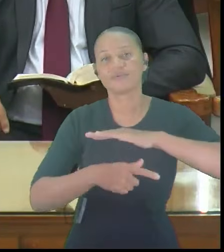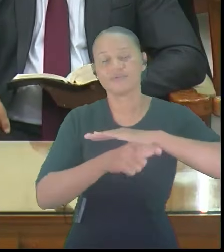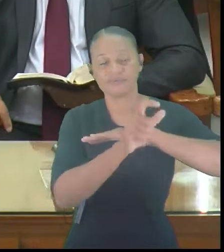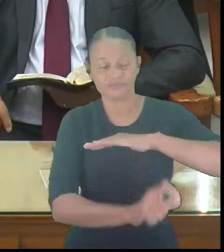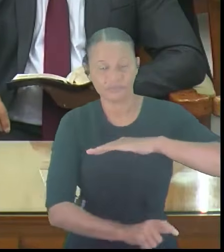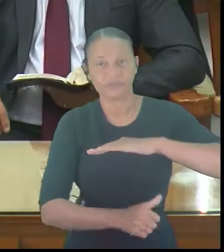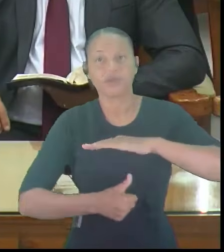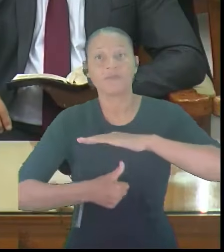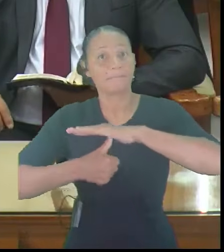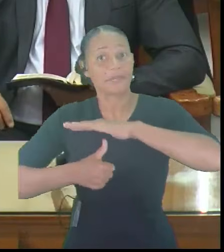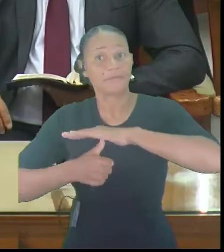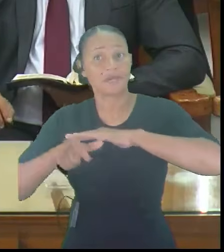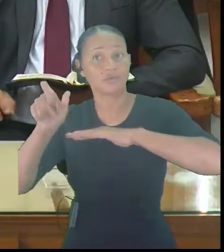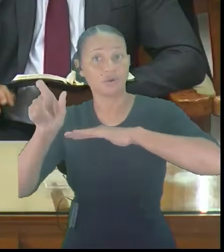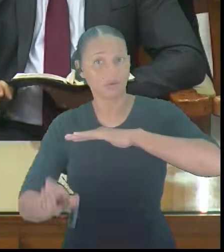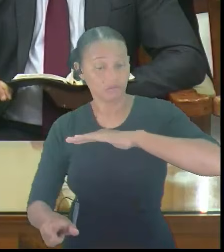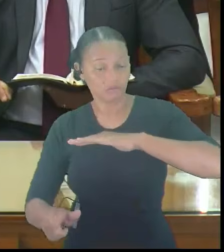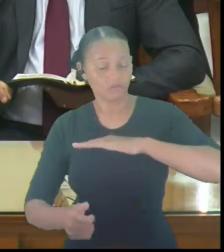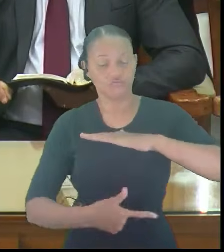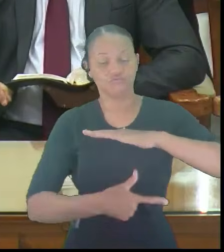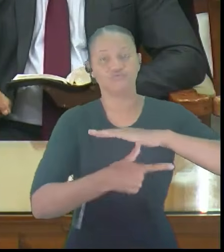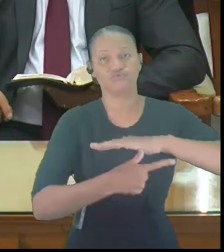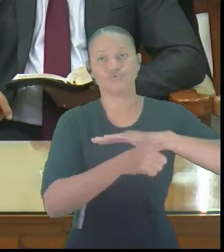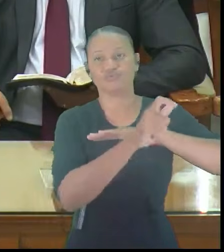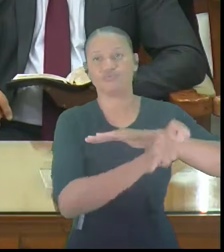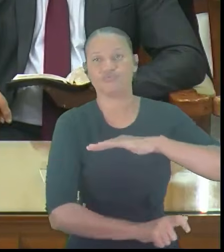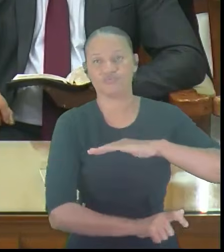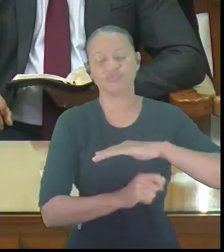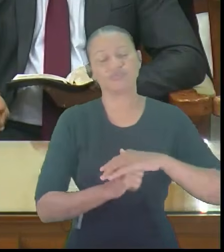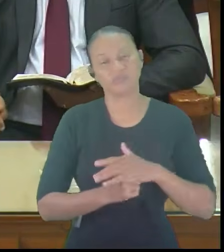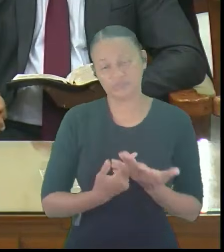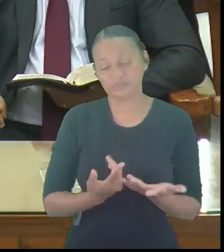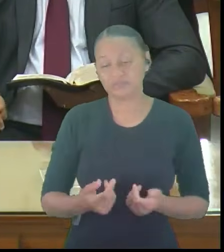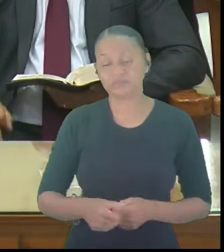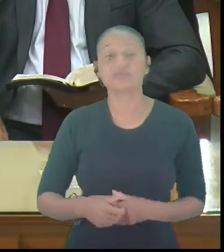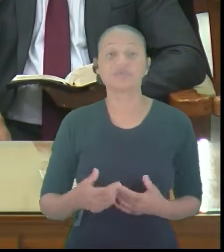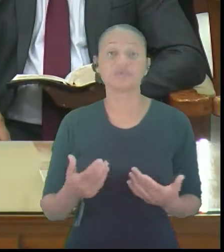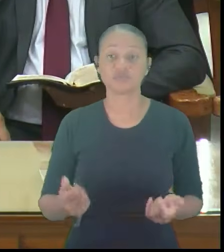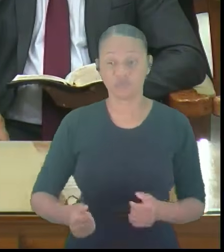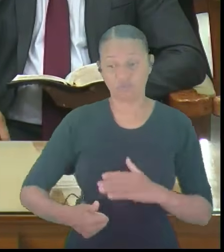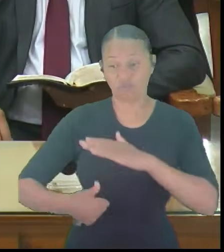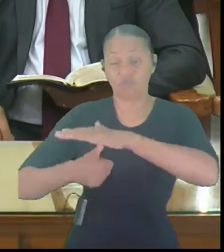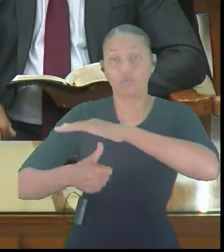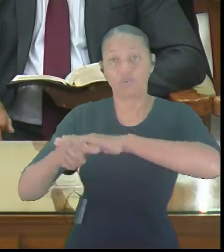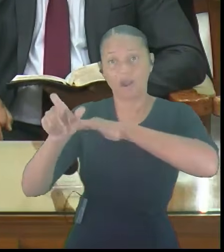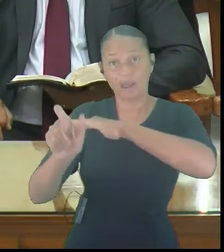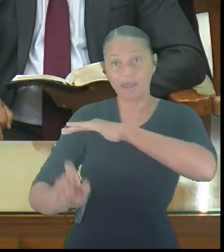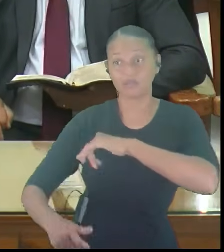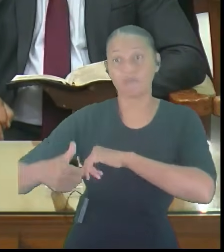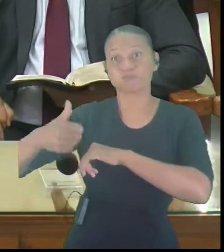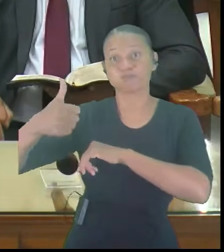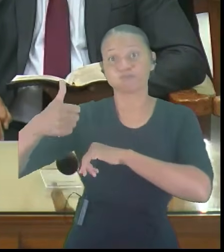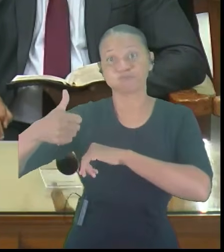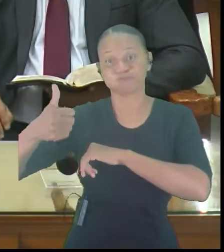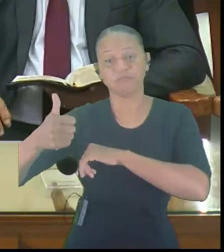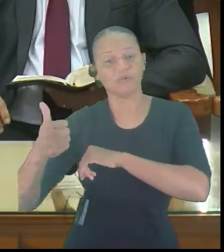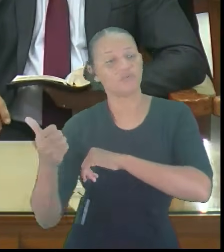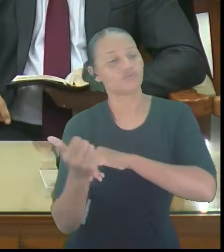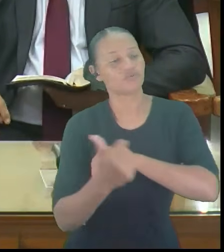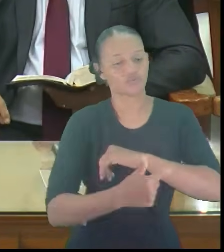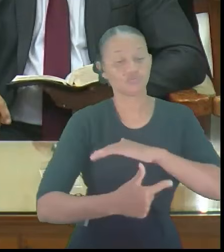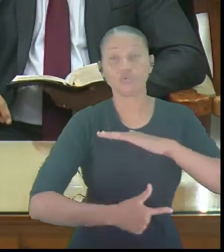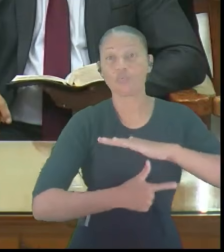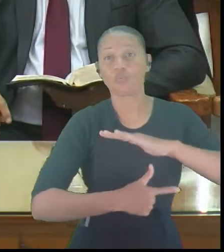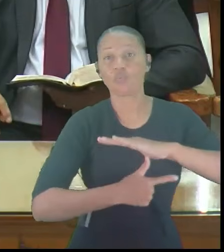Quer dizer que o vice-reitor tem uma missão, o quê? Submissão. o reitor tem uma missão abaixo do reitor. E